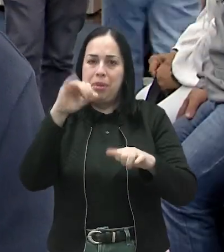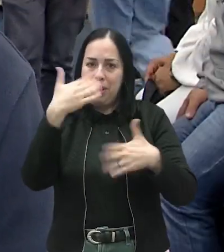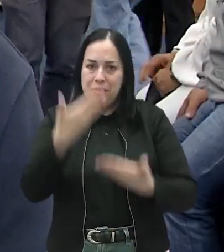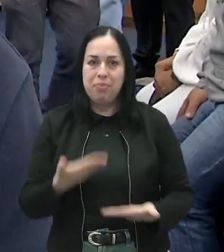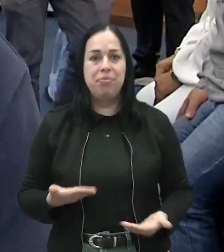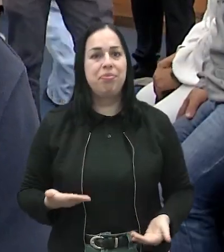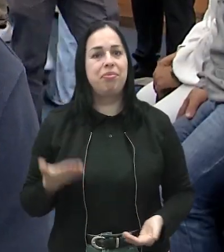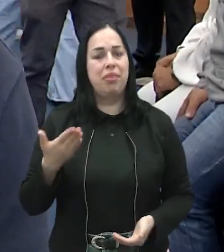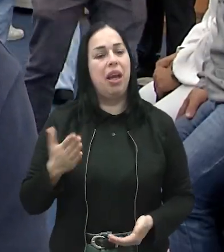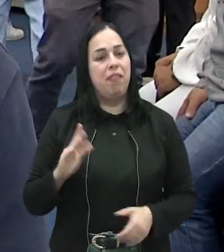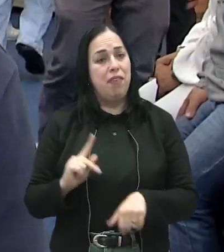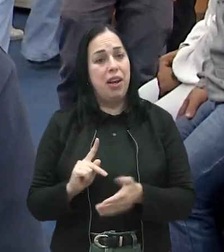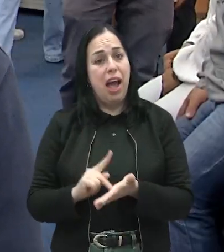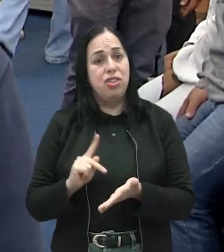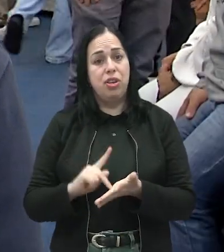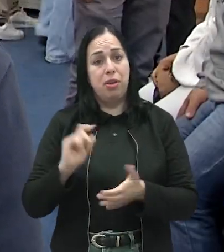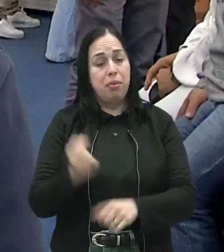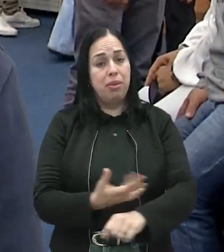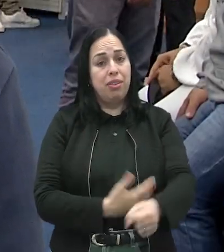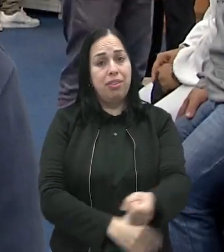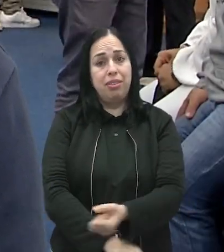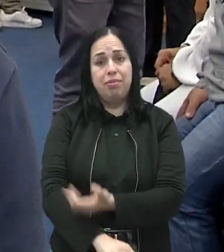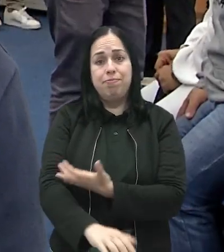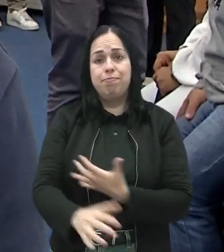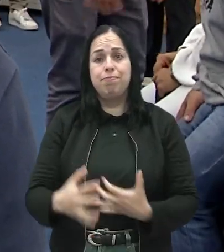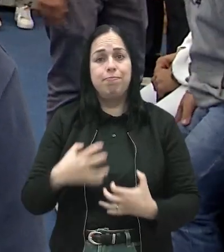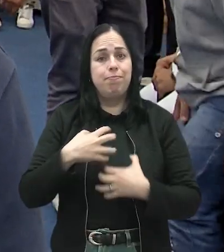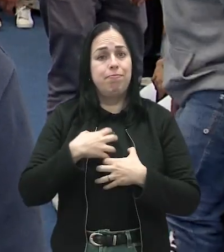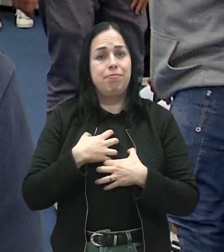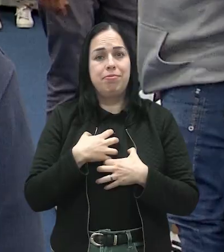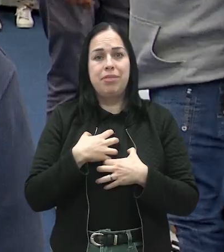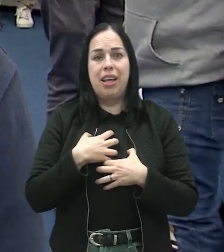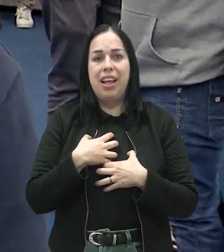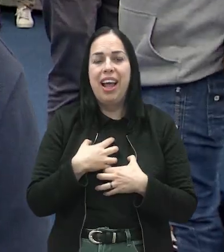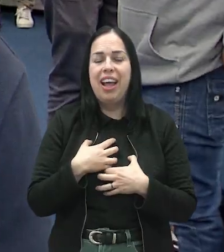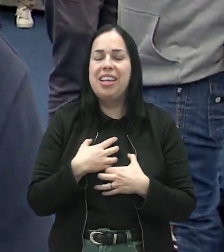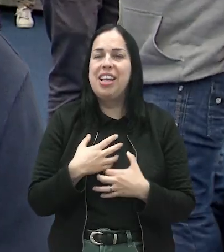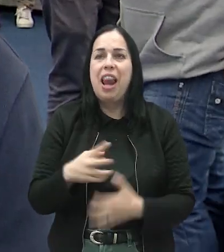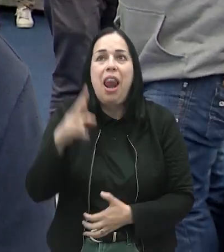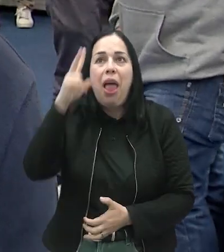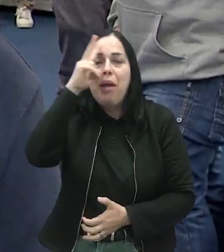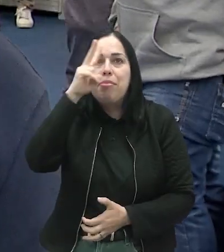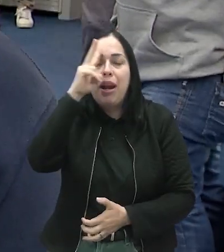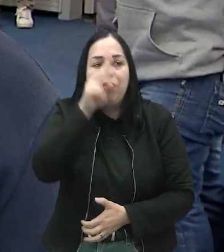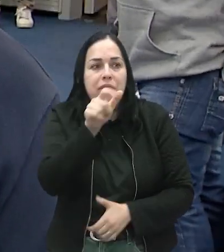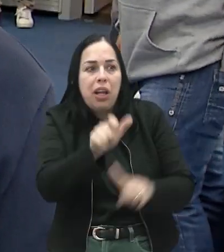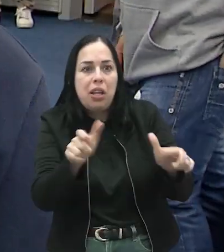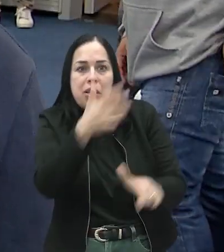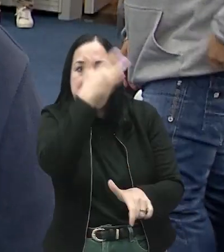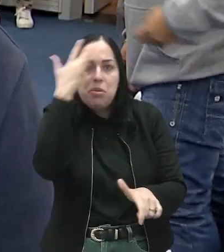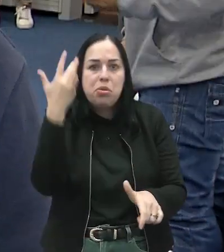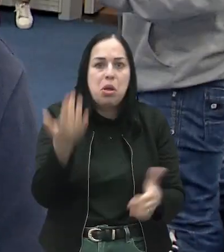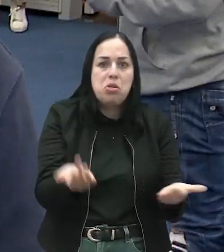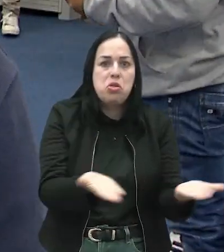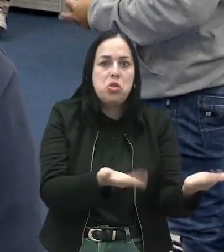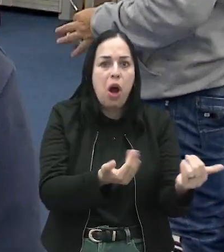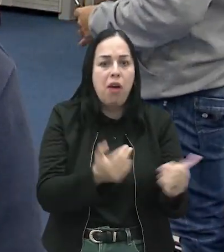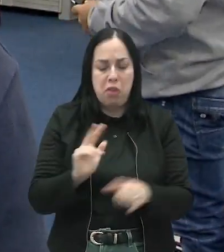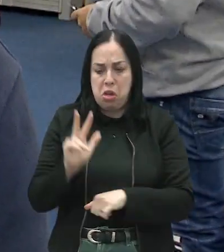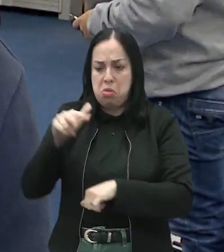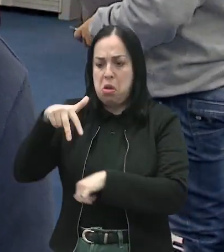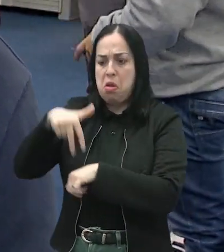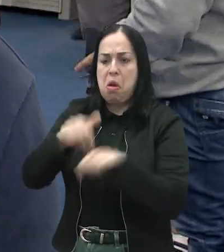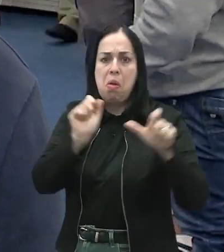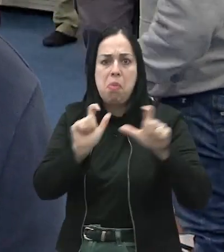assim muito emocionado mesmo. Para mim é uma coisa inesquecível ver muita gente falando